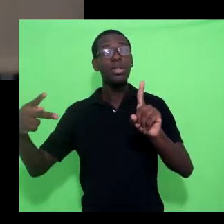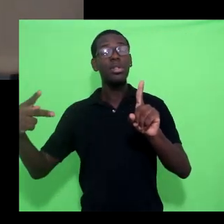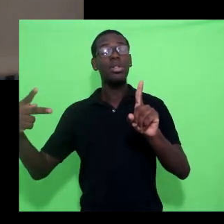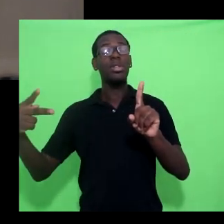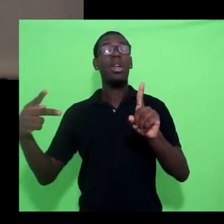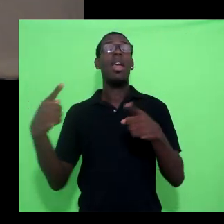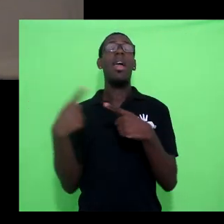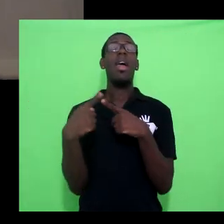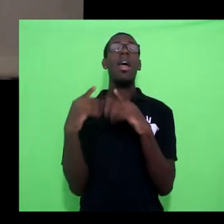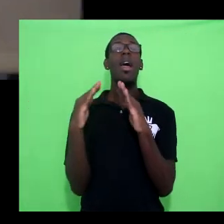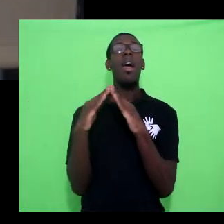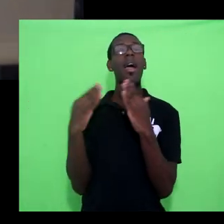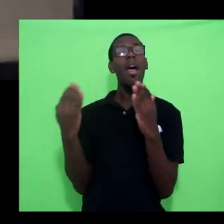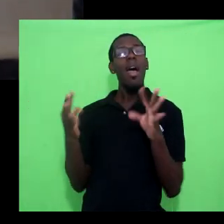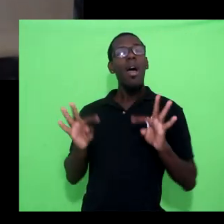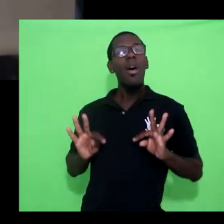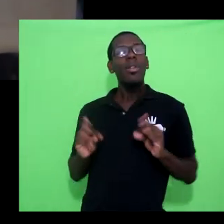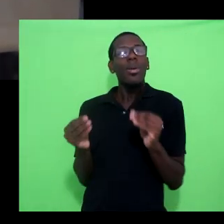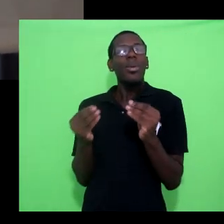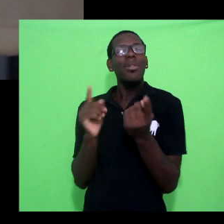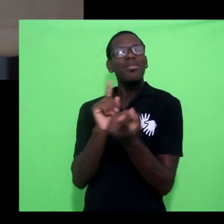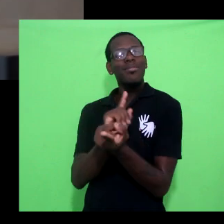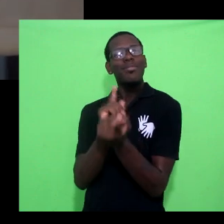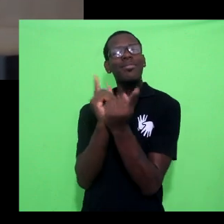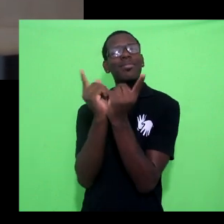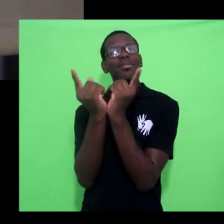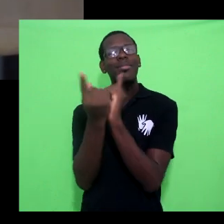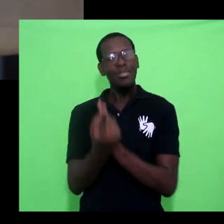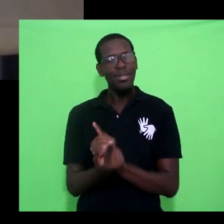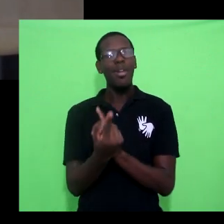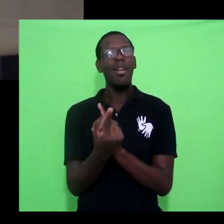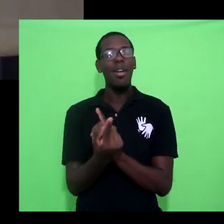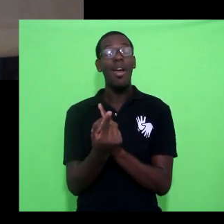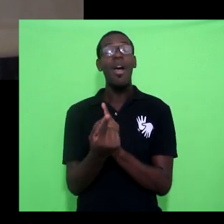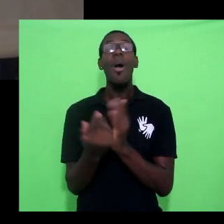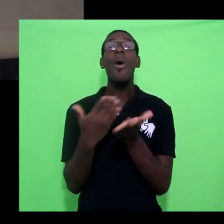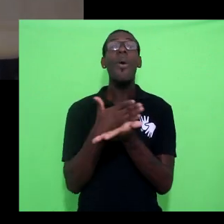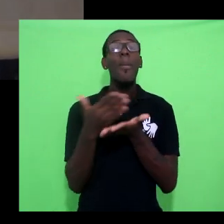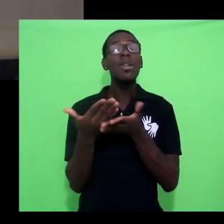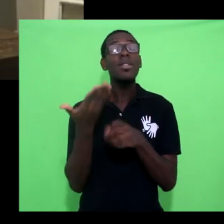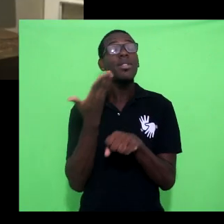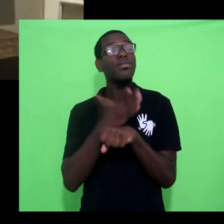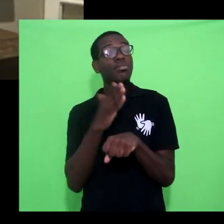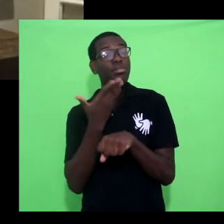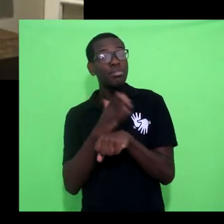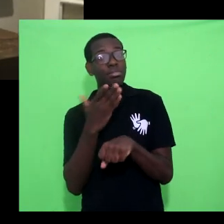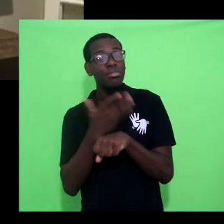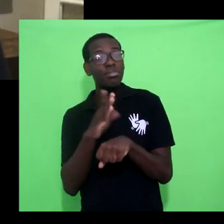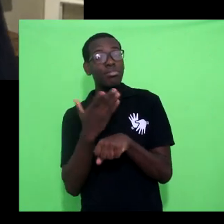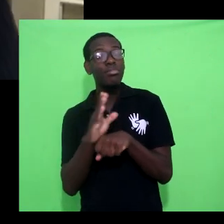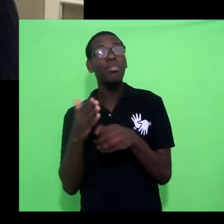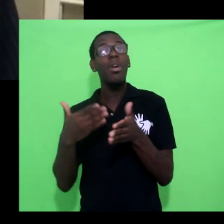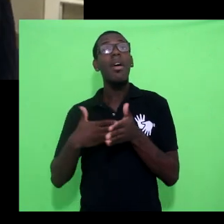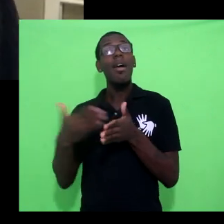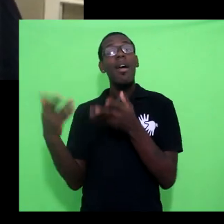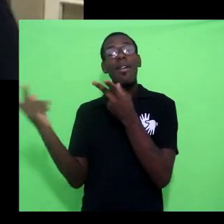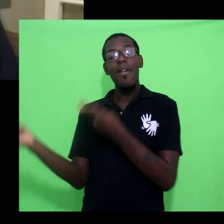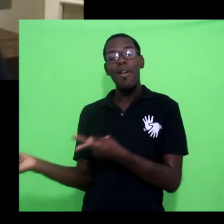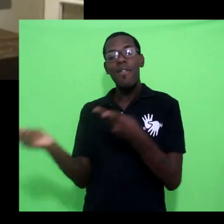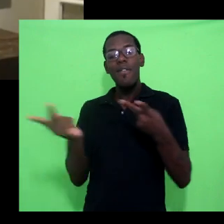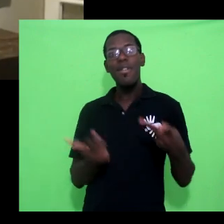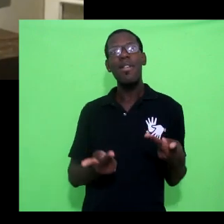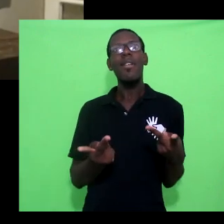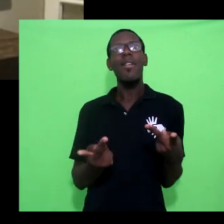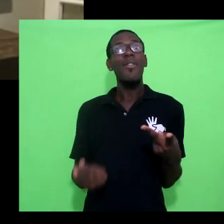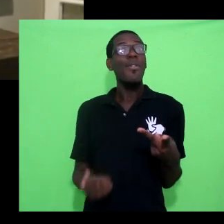Alberto e toda aquela tropa do Instituto, né? E começamos a fazer parte informalmente. Dali para ser convidado para fazer parte